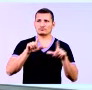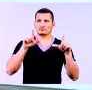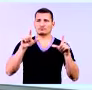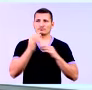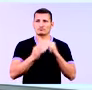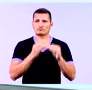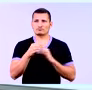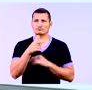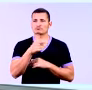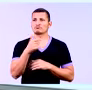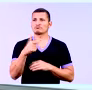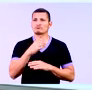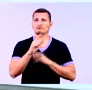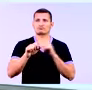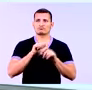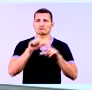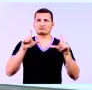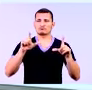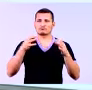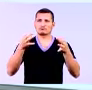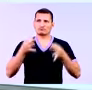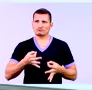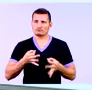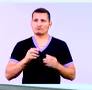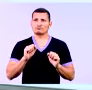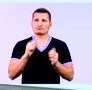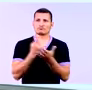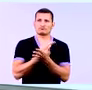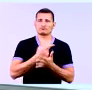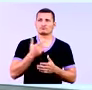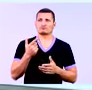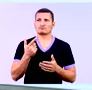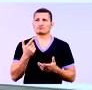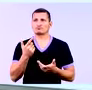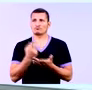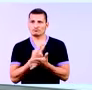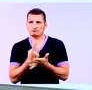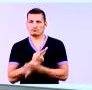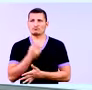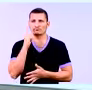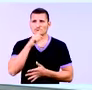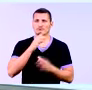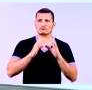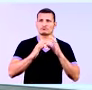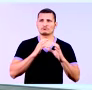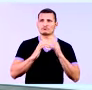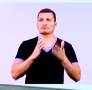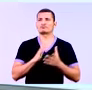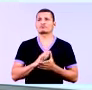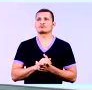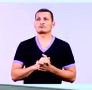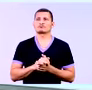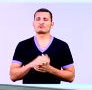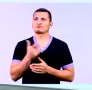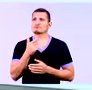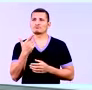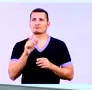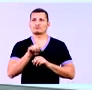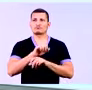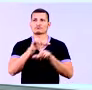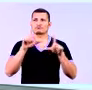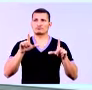foi executado com sucesso. Ocorreu algum erro, aconteceu uma falha de comunicação, não foi executado. Então,